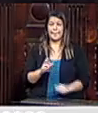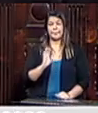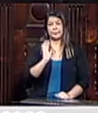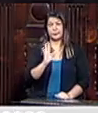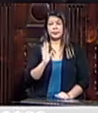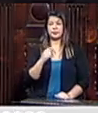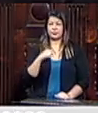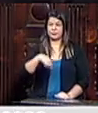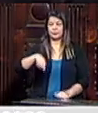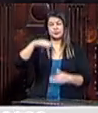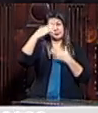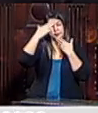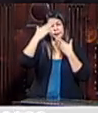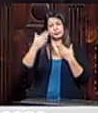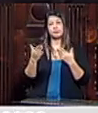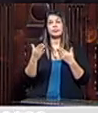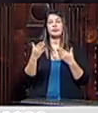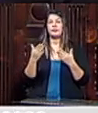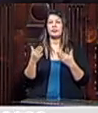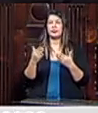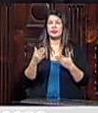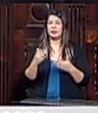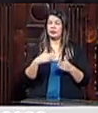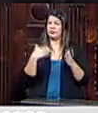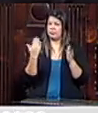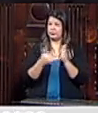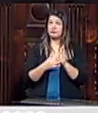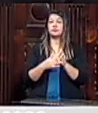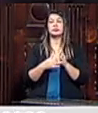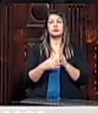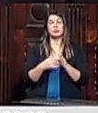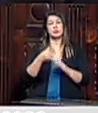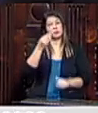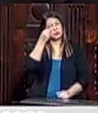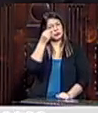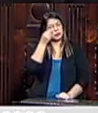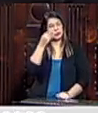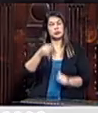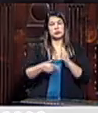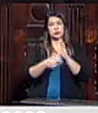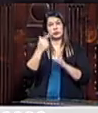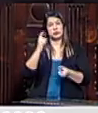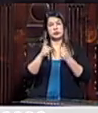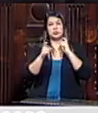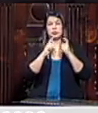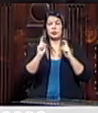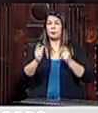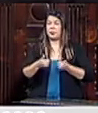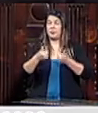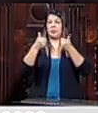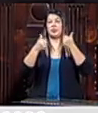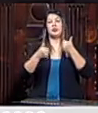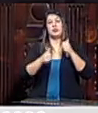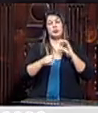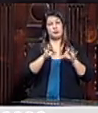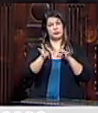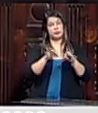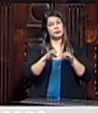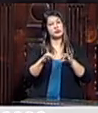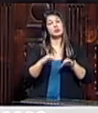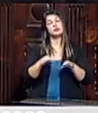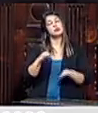Então, a gente só tem a agradecer, né? E vamos tentar aí, em segunda discussão, melhorar cada vez mais o projeto